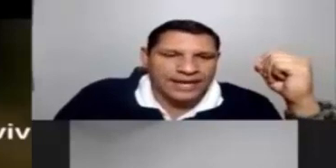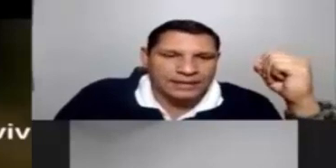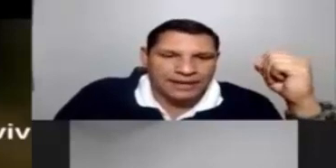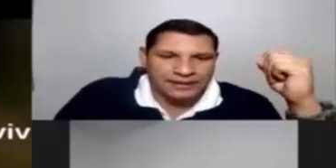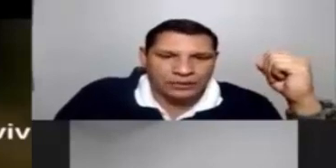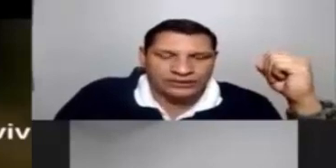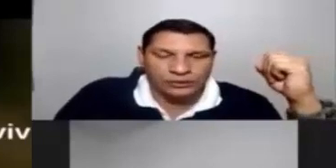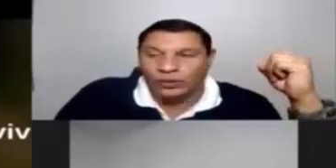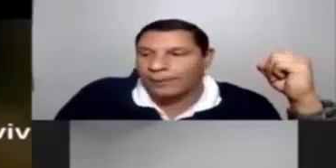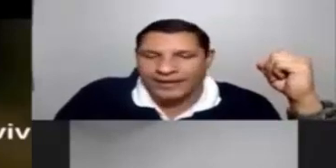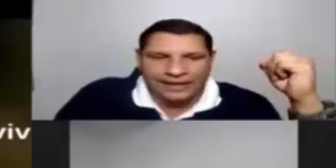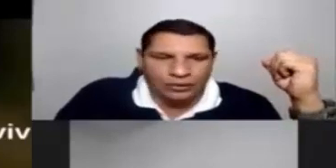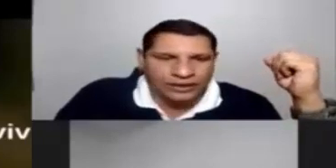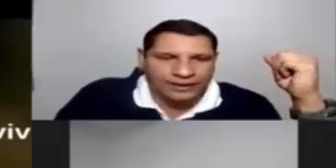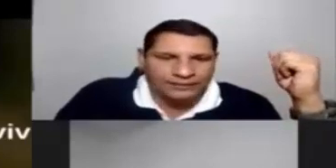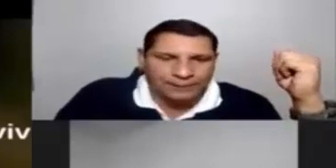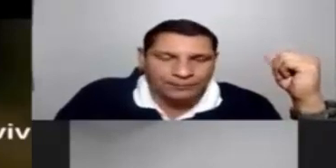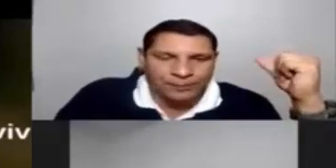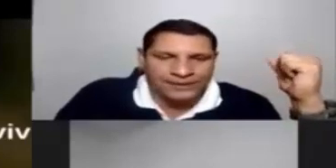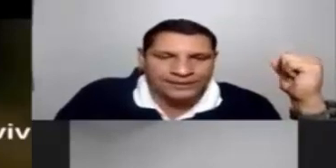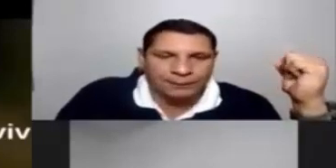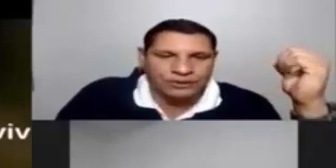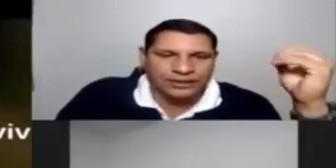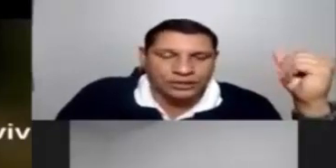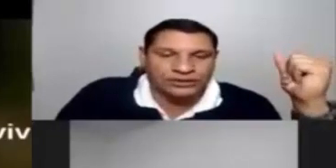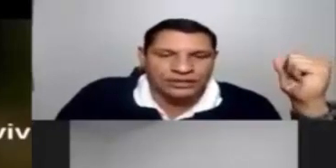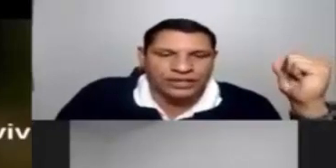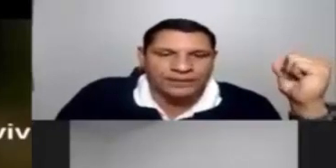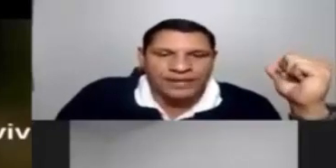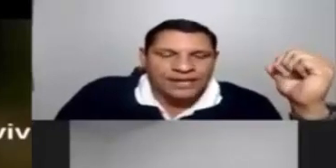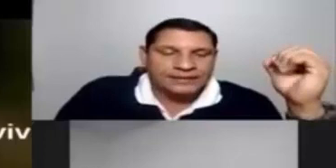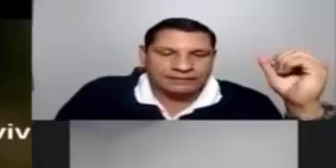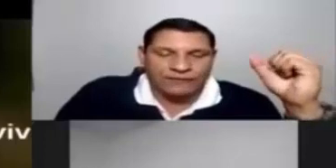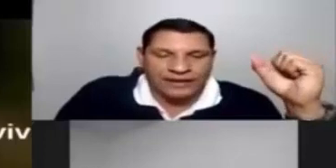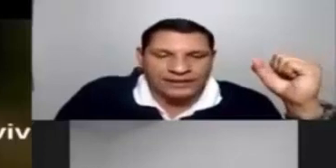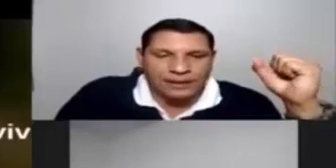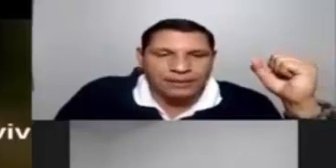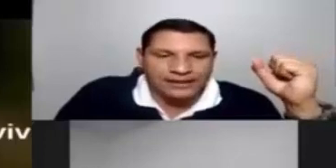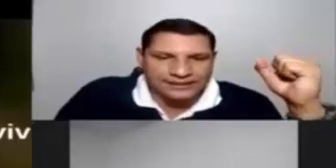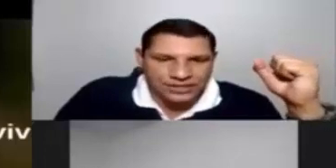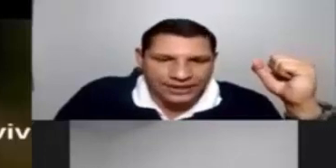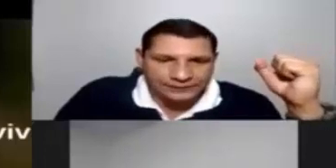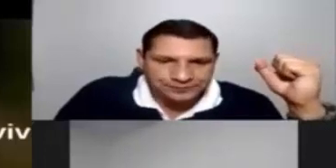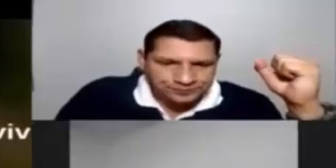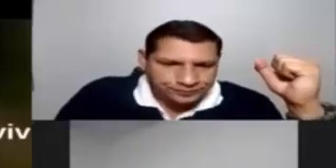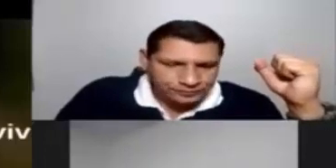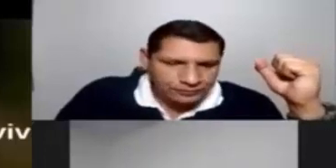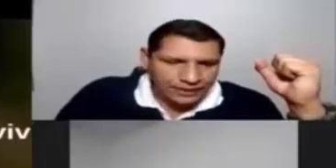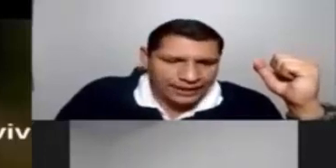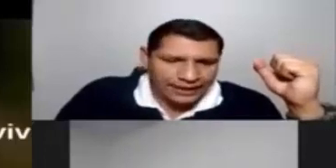eu poder ler aí, Maria. Porque se eu abrir aqui agora, vou perder tempo. Já deixa o texto aí. Você vai falar das lembranças, né?